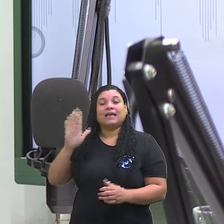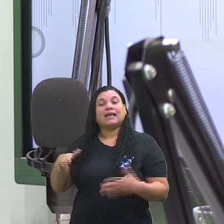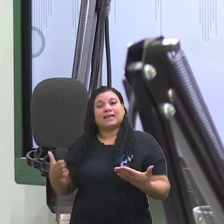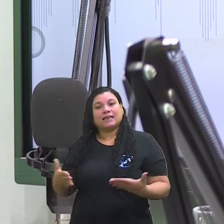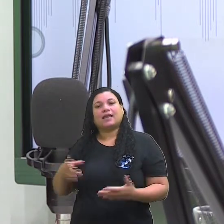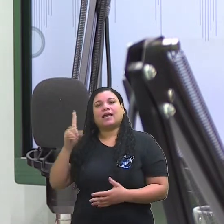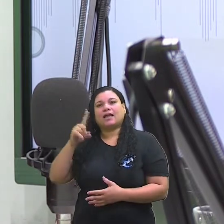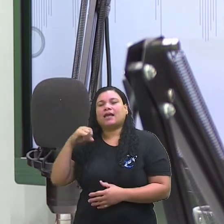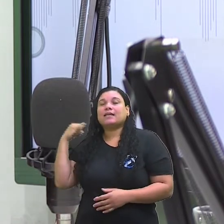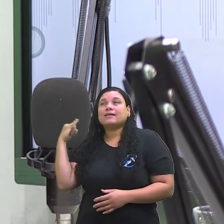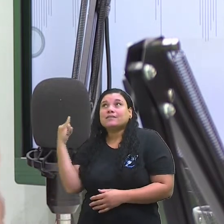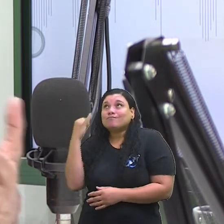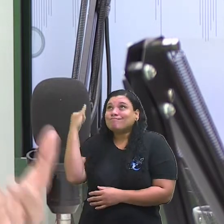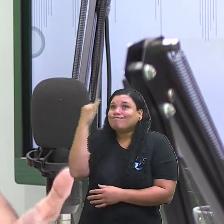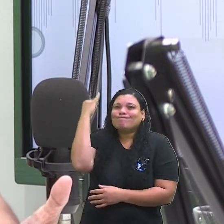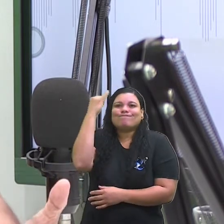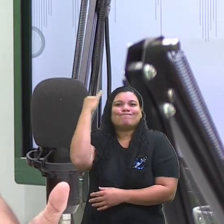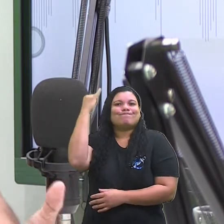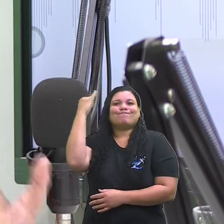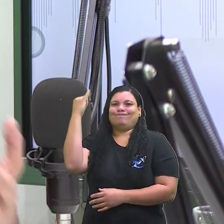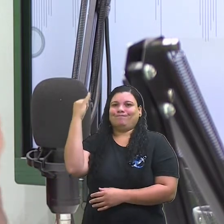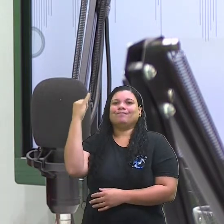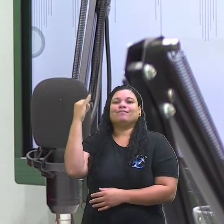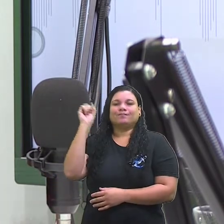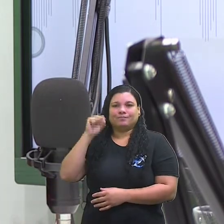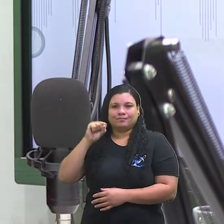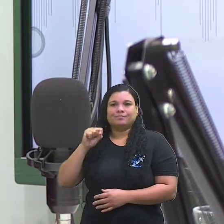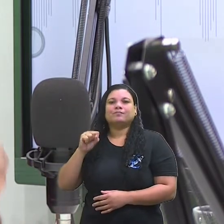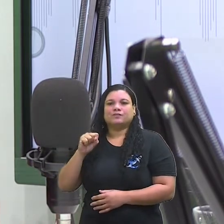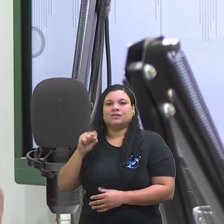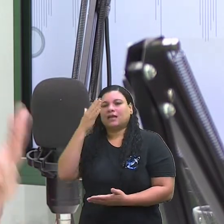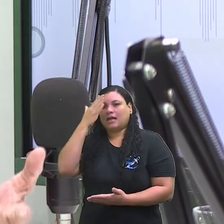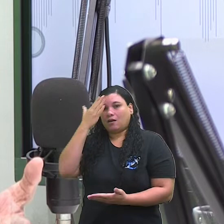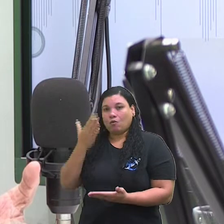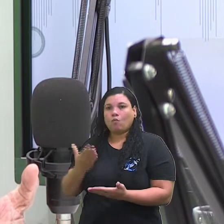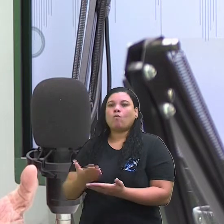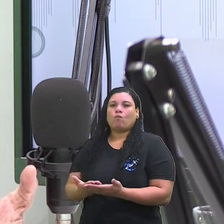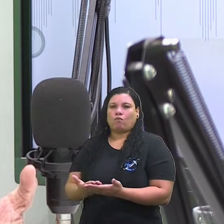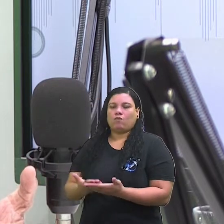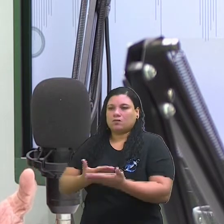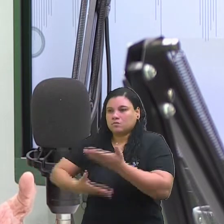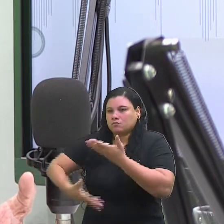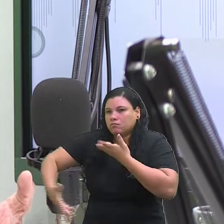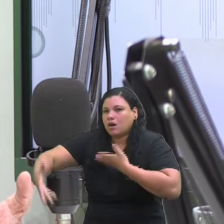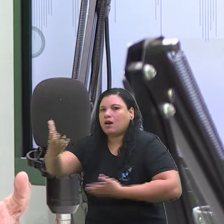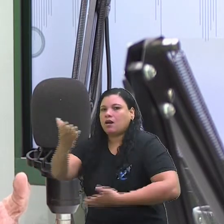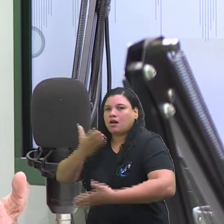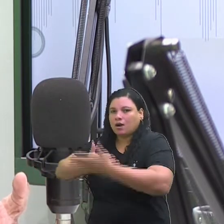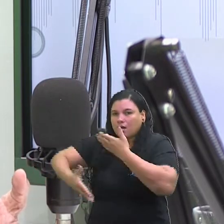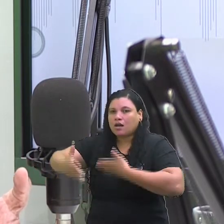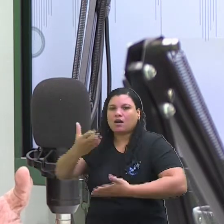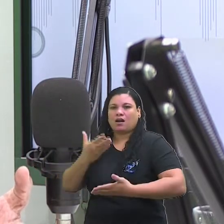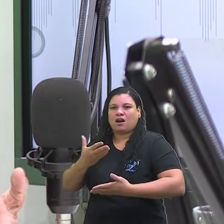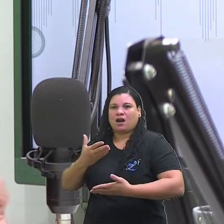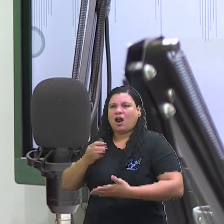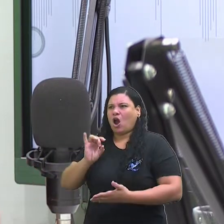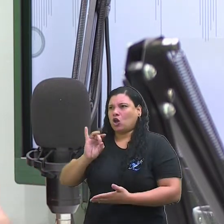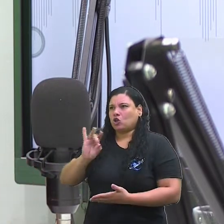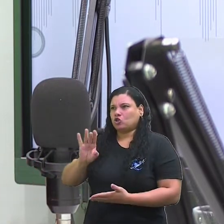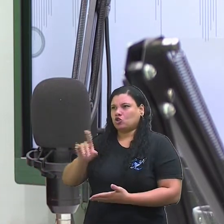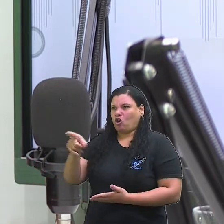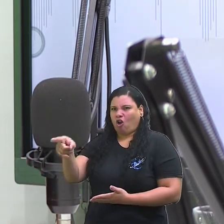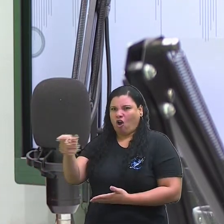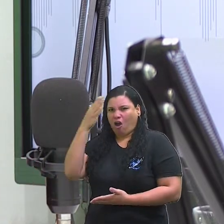Então, à medida que elas convivem comigo, elas confiam em mim, e a recíproca é a mesma. À medida que eu vou convivendo com as minhas filhas, vou